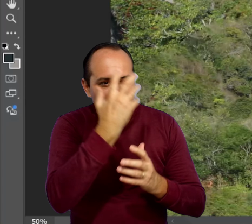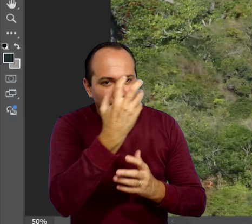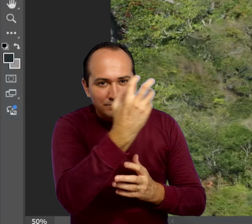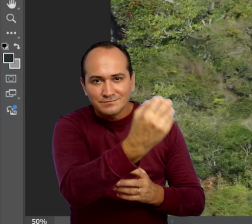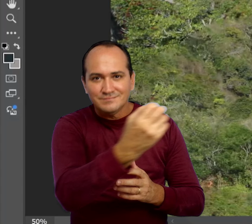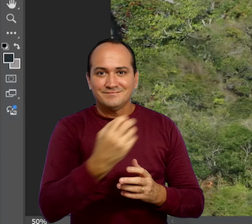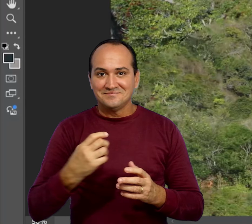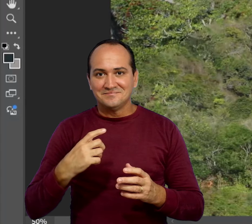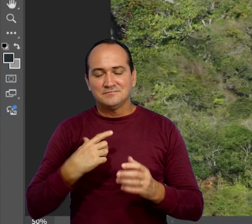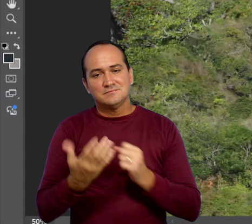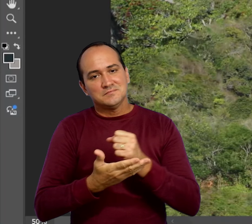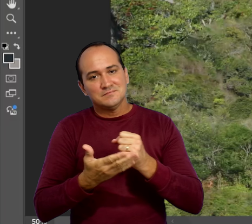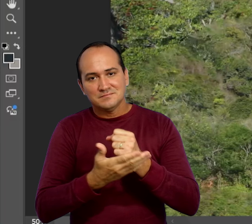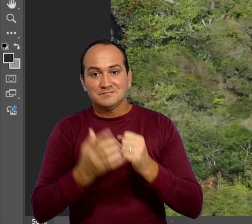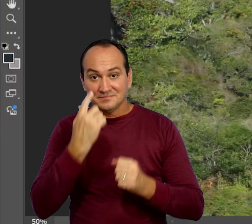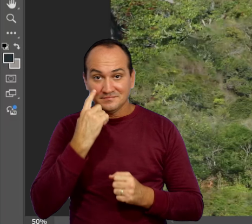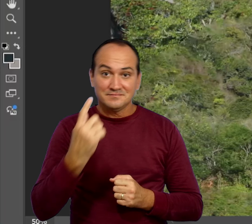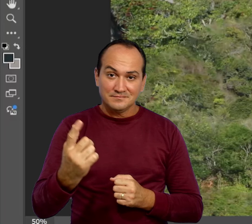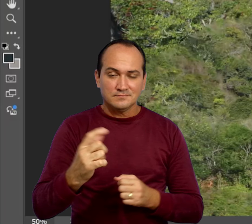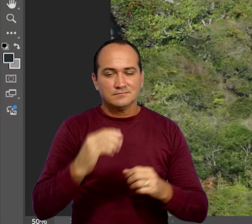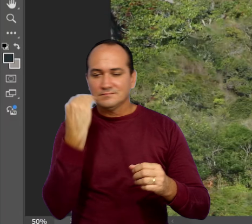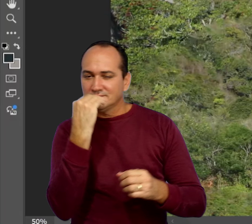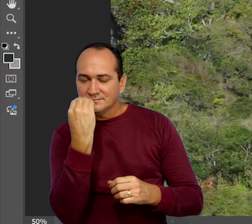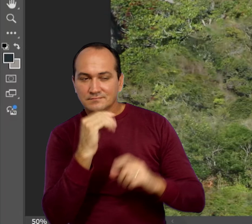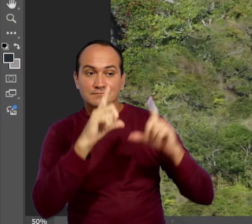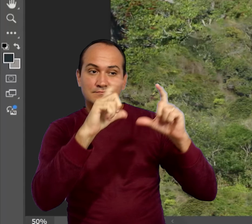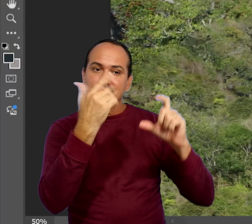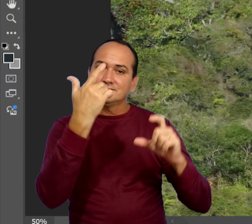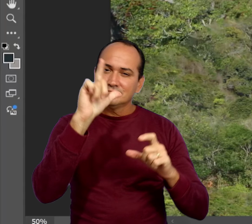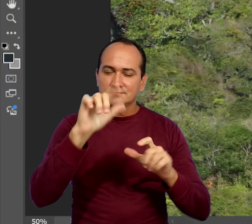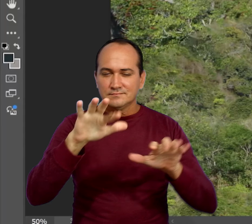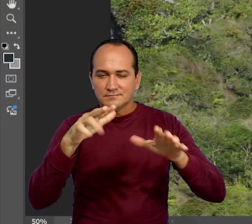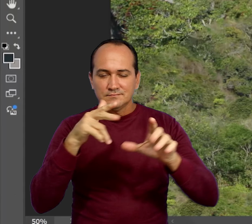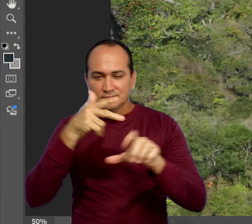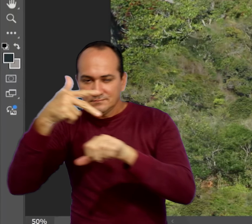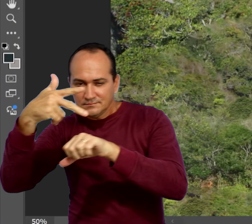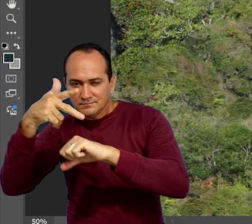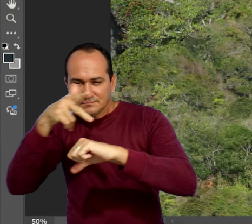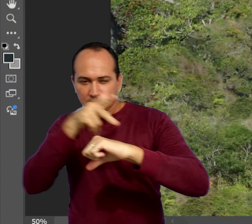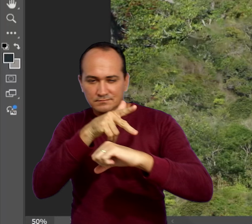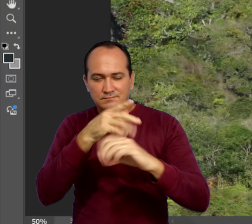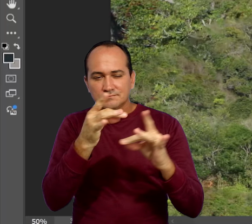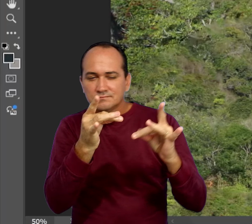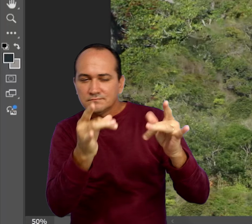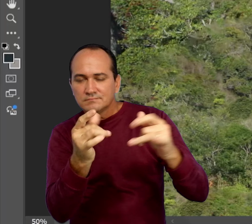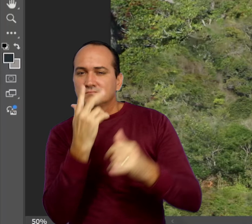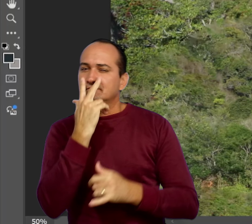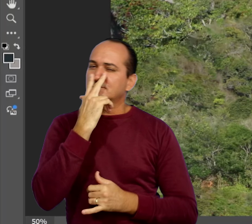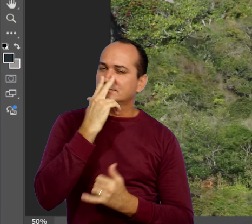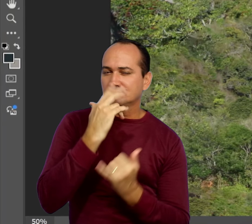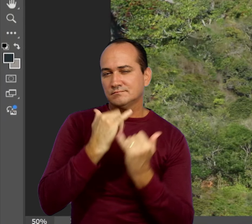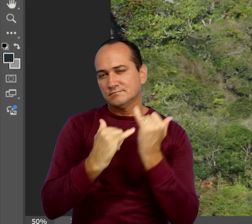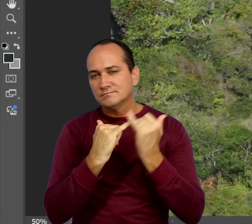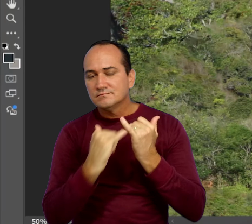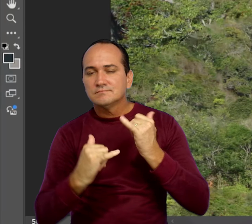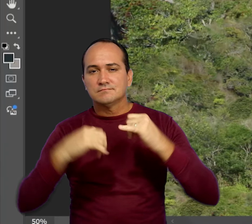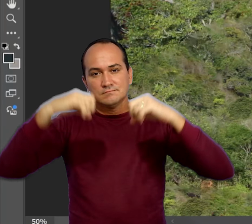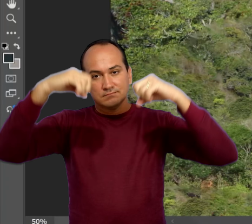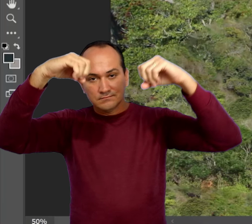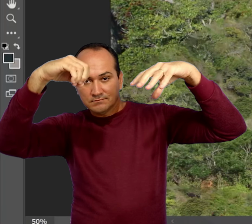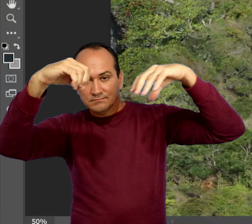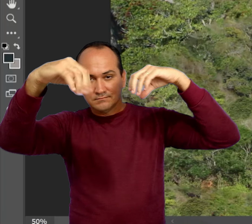aqui. Mas, basicamente, como vocês estão vendo, eu aproveitei uma outra foto que estava mais ou menos no mesmo ângulo, que tinha uma textura parecida e também